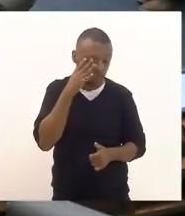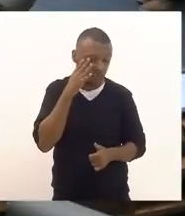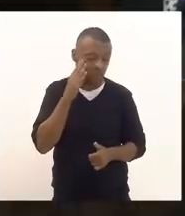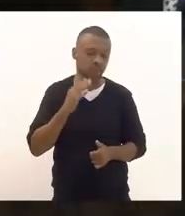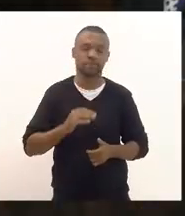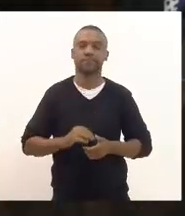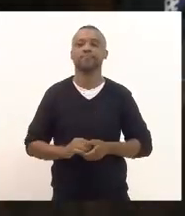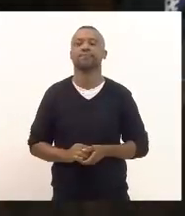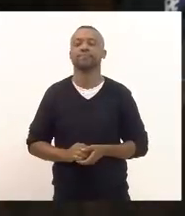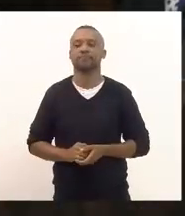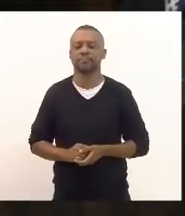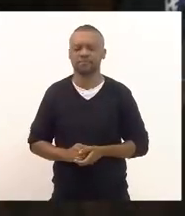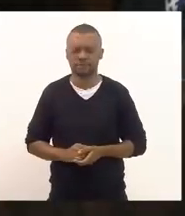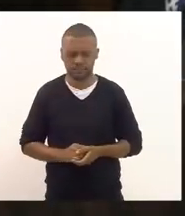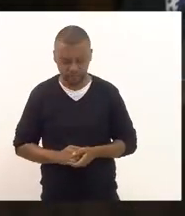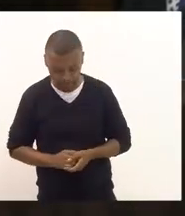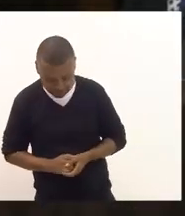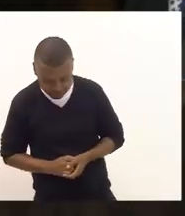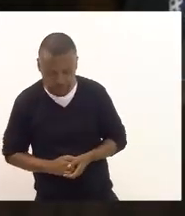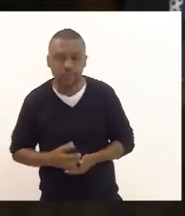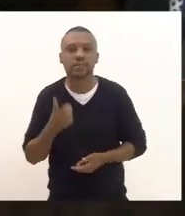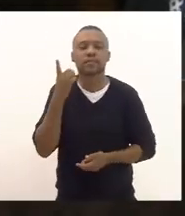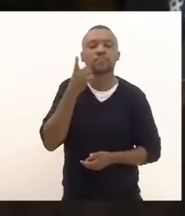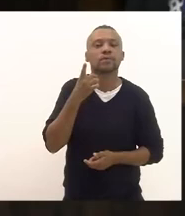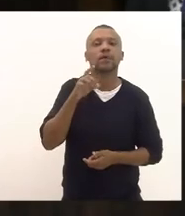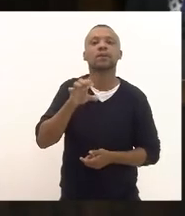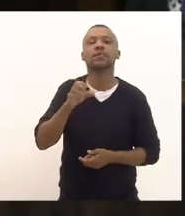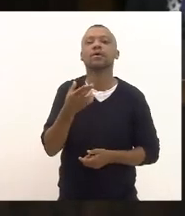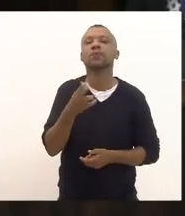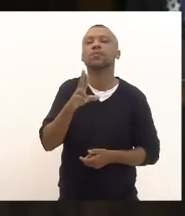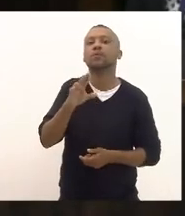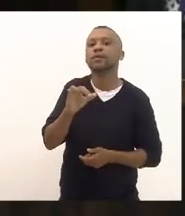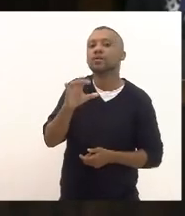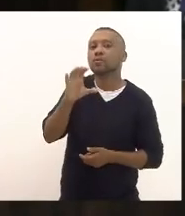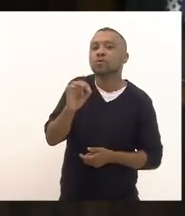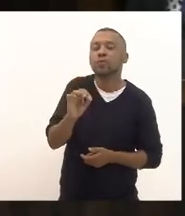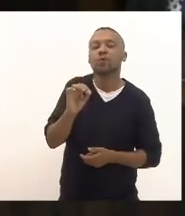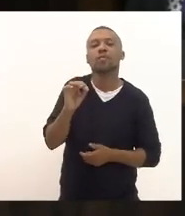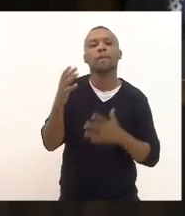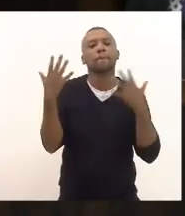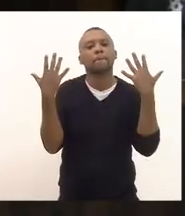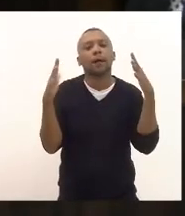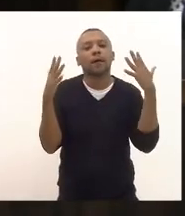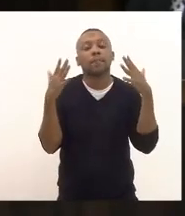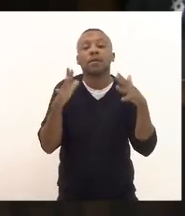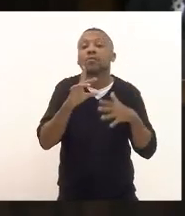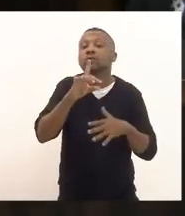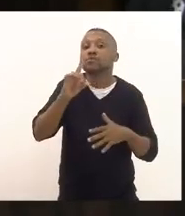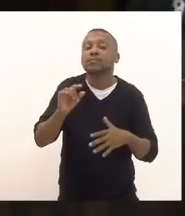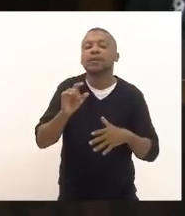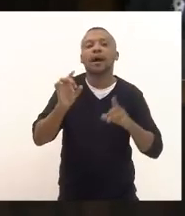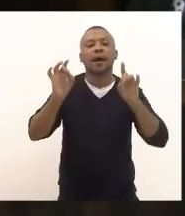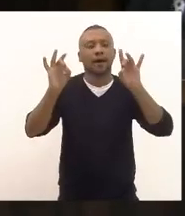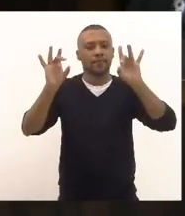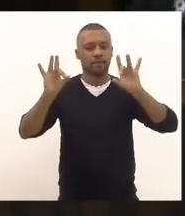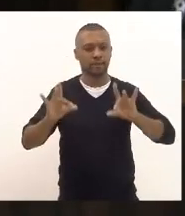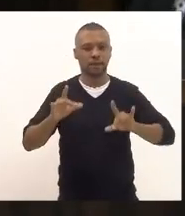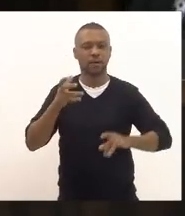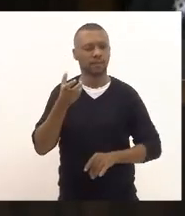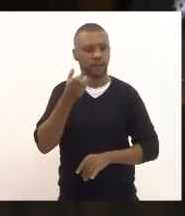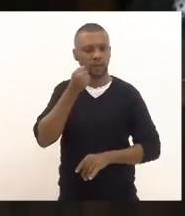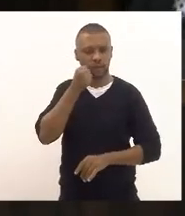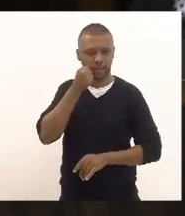Deputado Eurico ver parabenizar lembrança do dia da adoção dizer